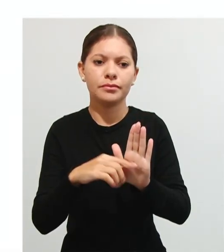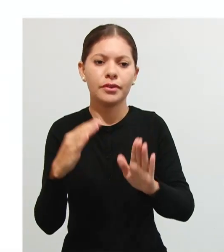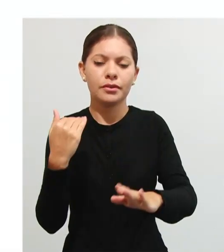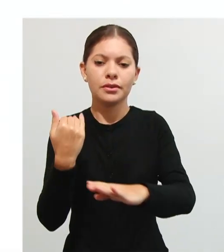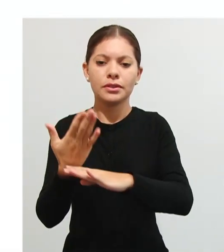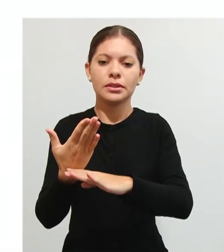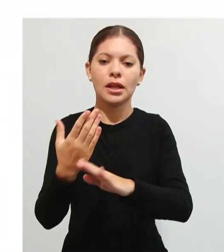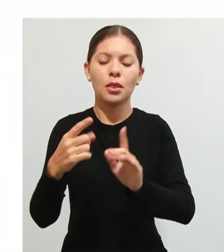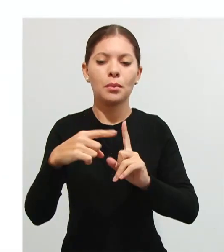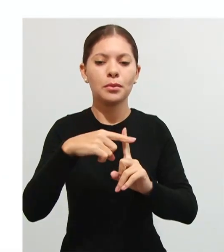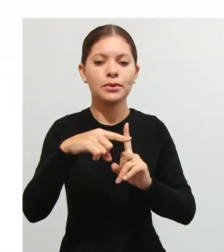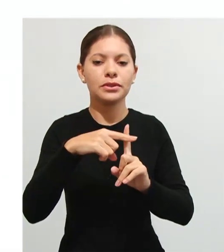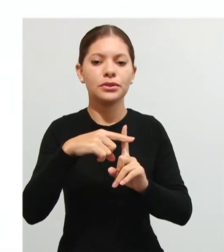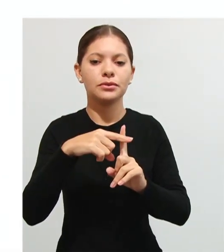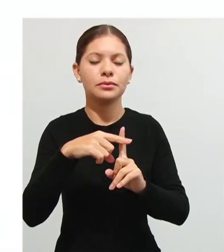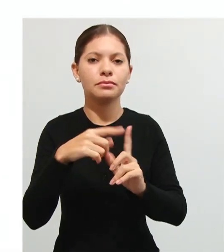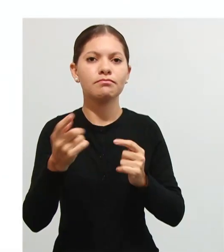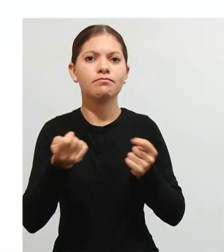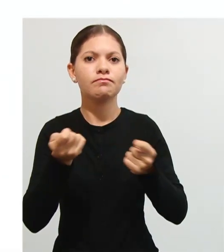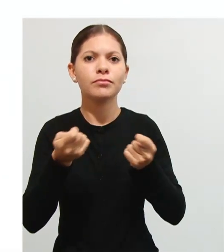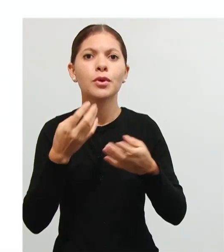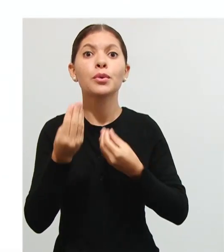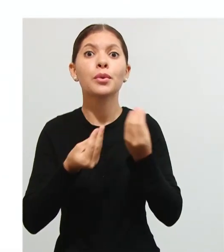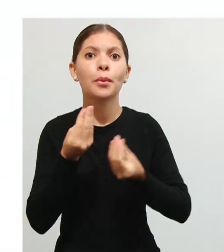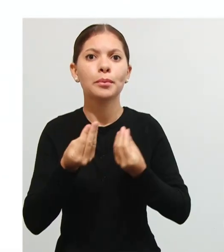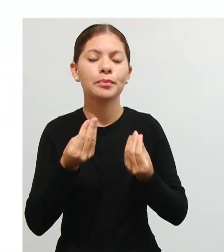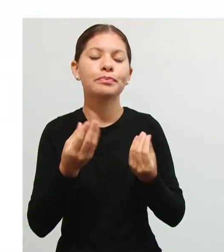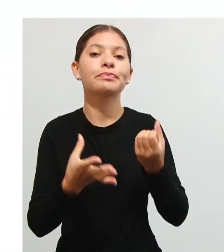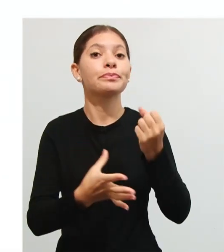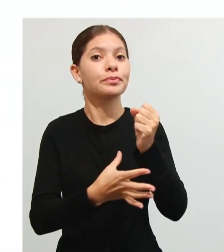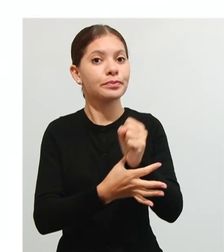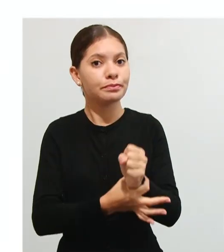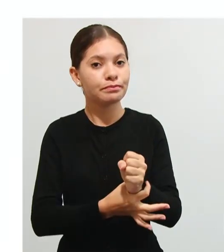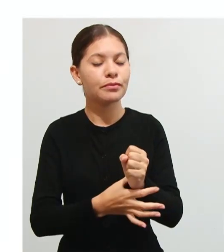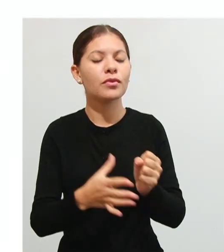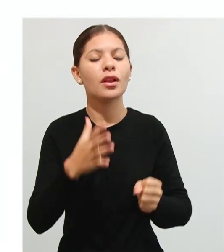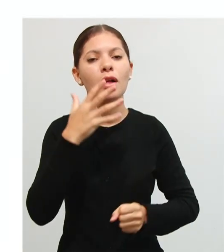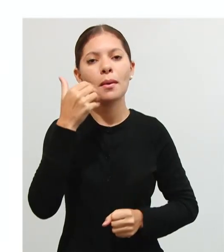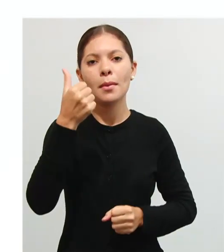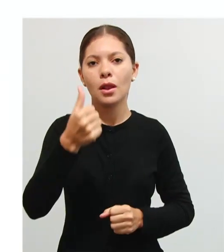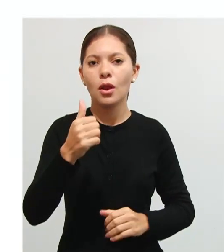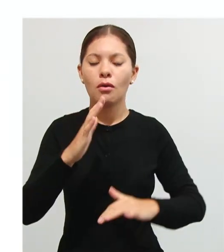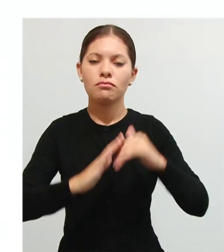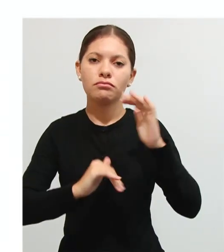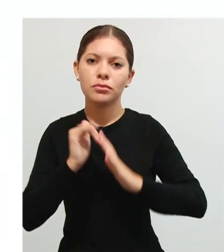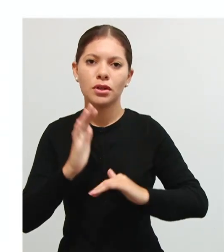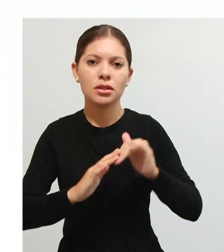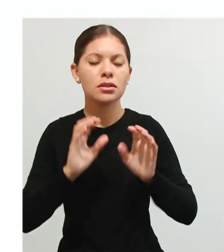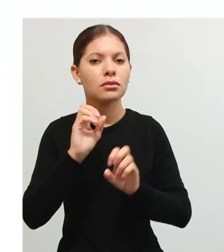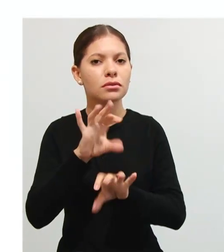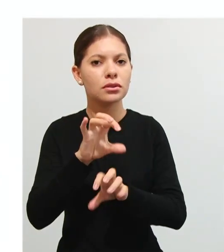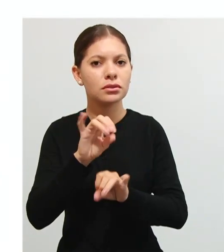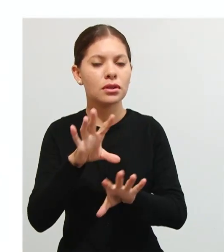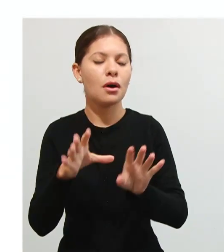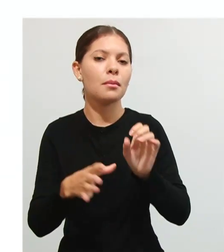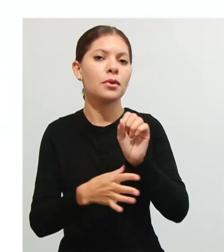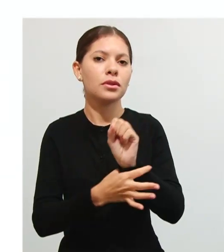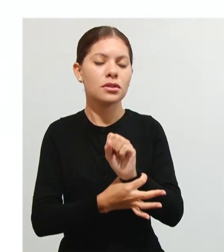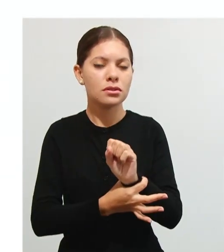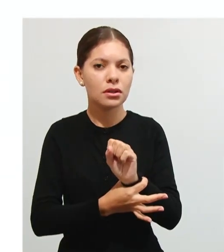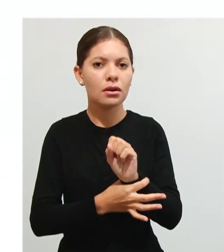externos positivos às atividades econômicas? Melhor segurança, melhor educação, qualificação profissional, proteção ao meio